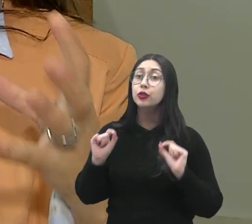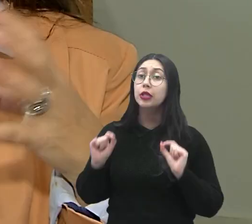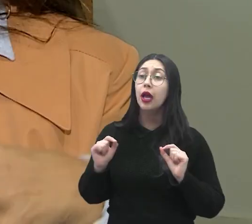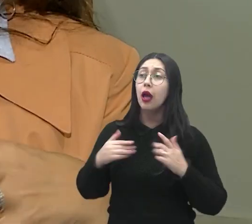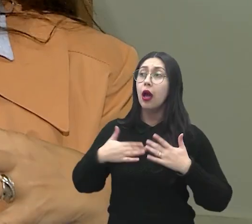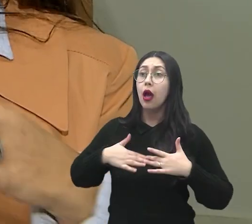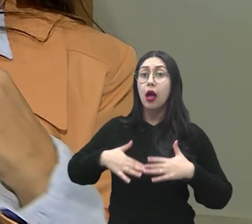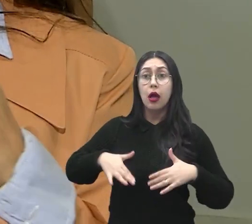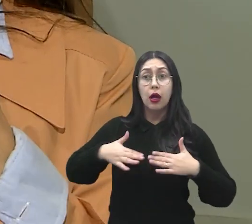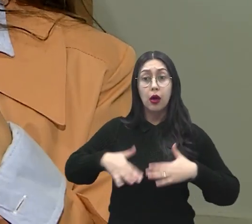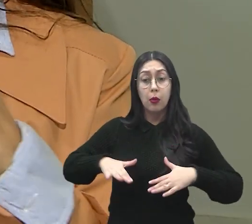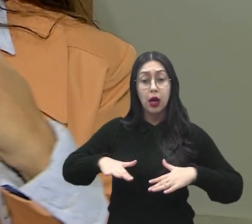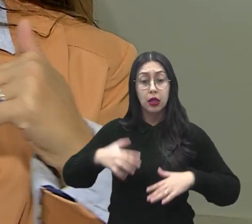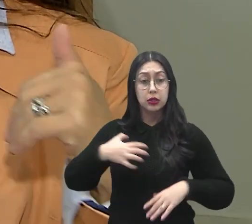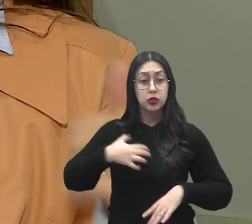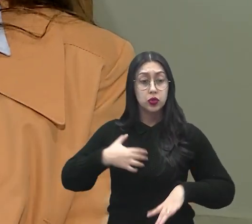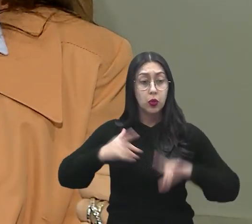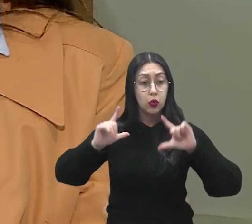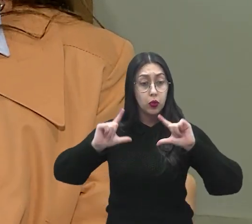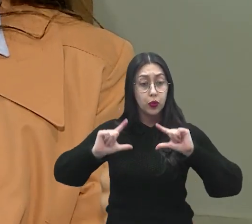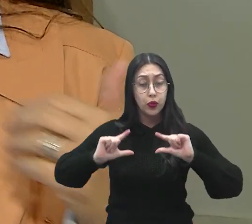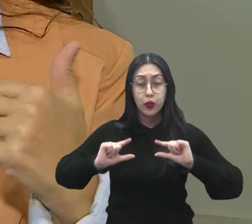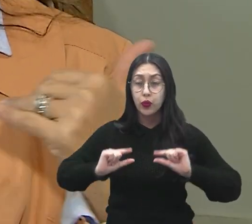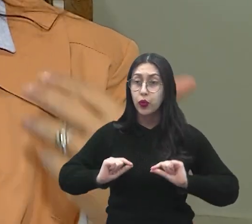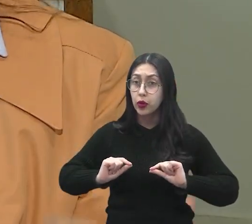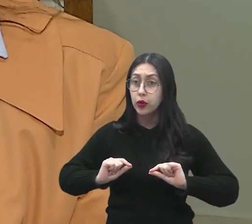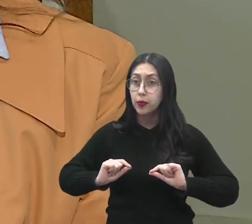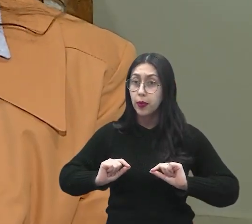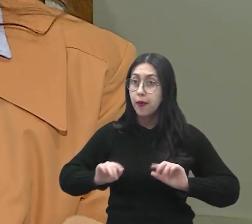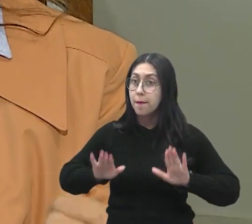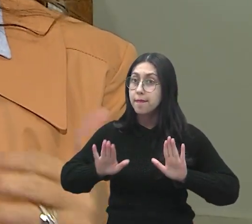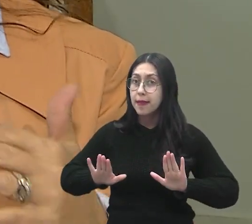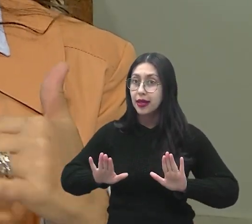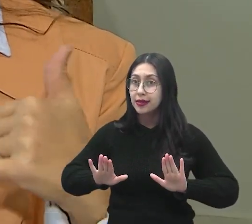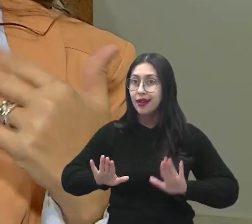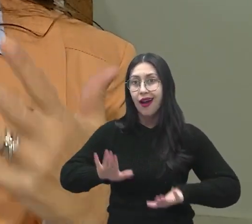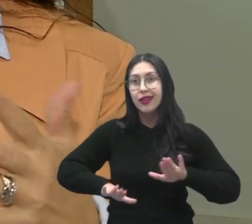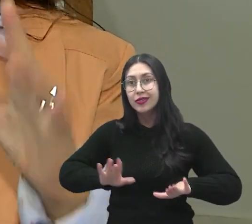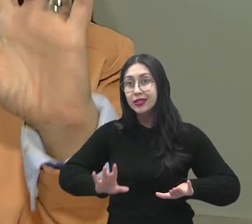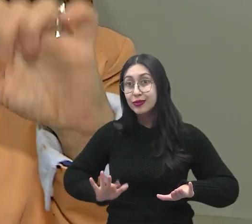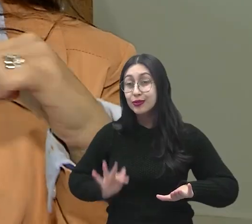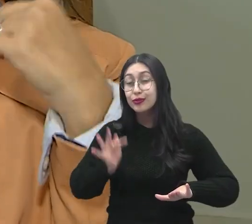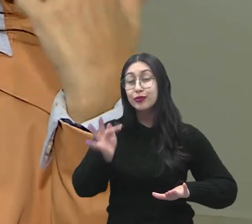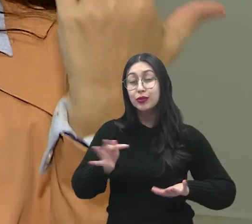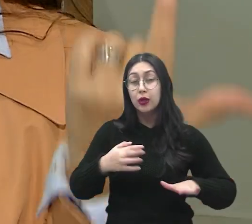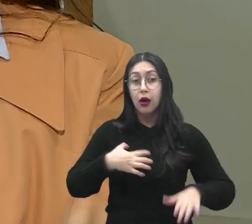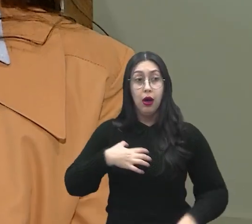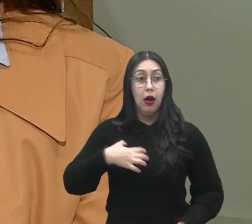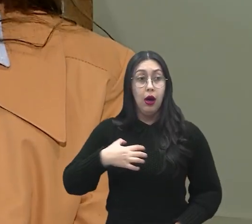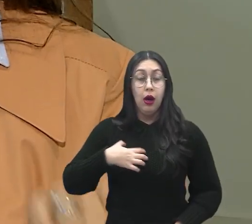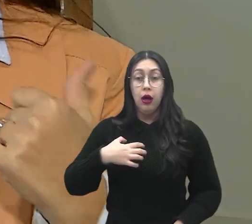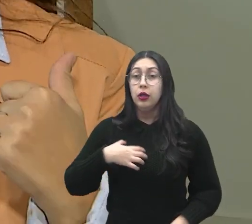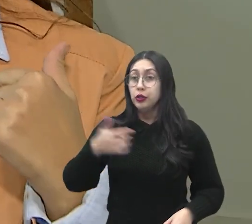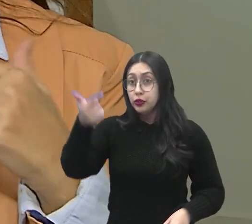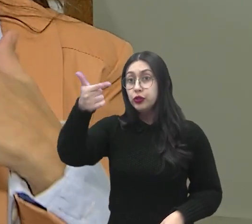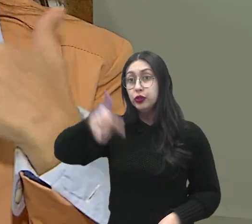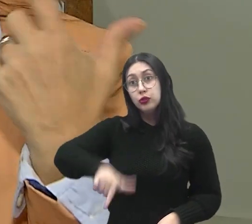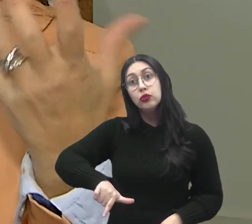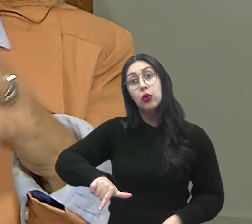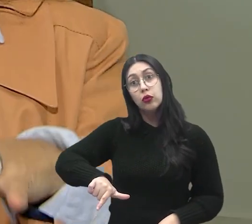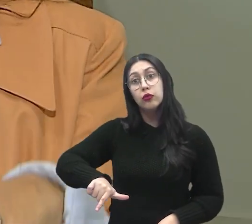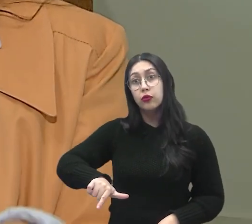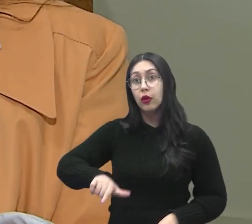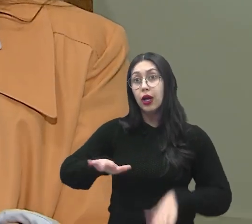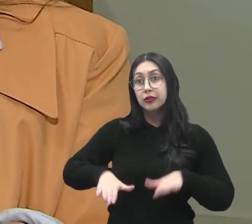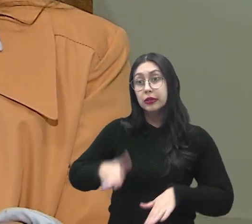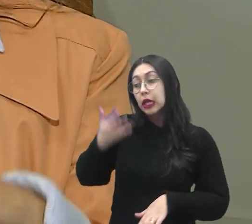que é a remissão da asma? Ela pode parar-se de manifestar em alguma fase da vida, mas nada impede dela voltar na fase adulta, ou